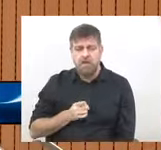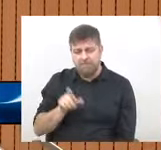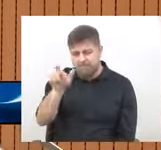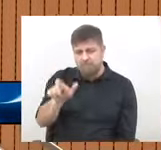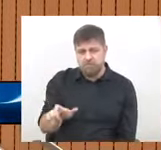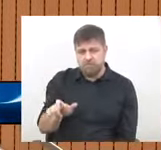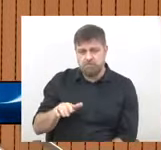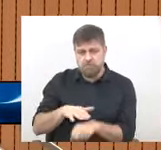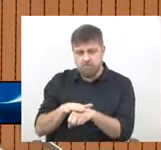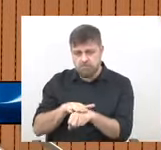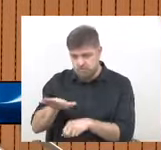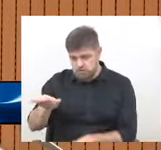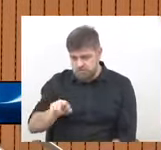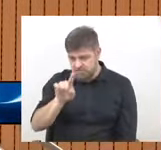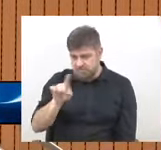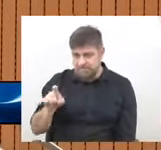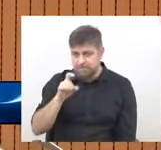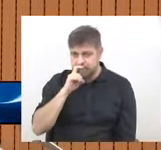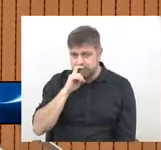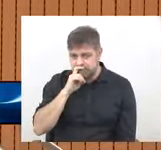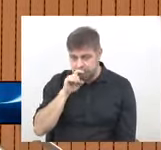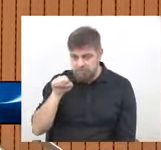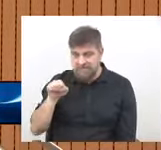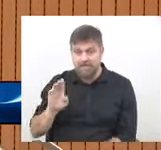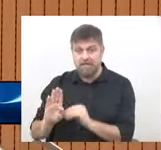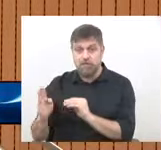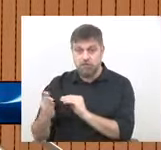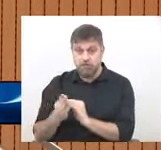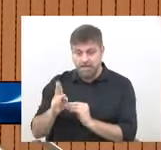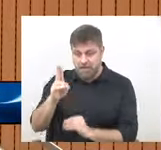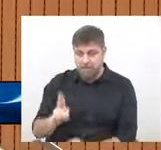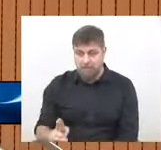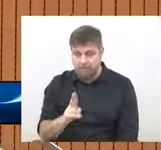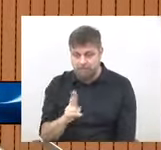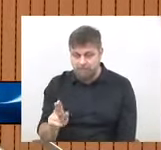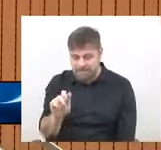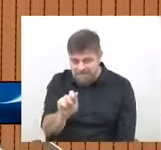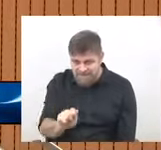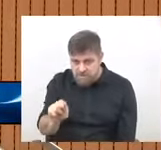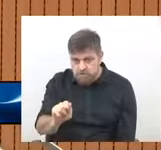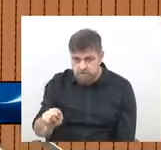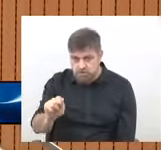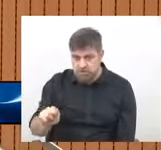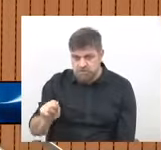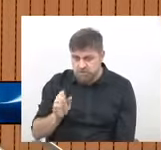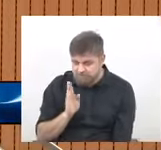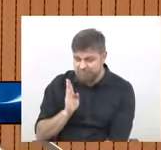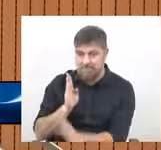com o vereador José Carlos, do Padre Anchieta, aonde que nós possamos aí